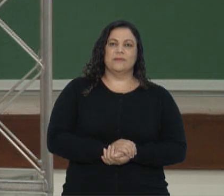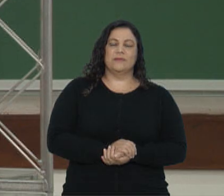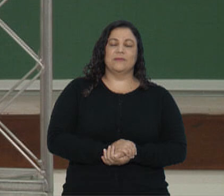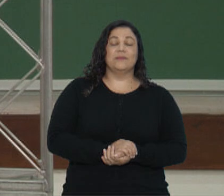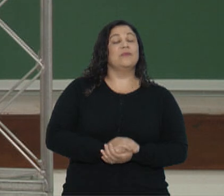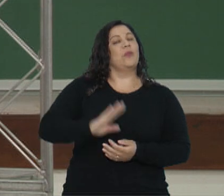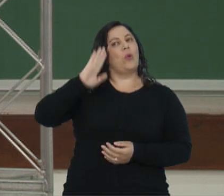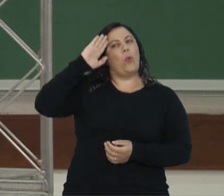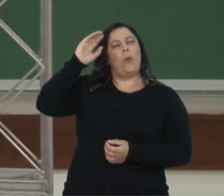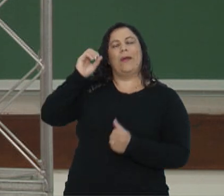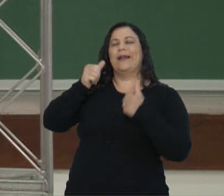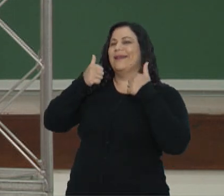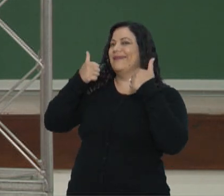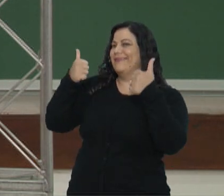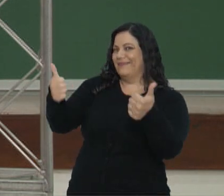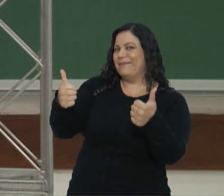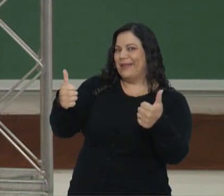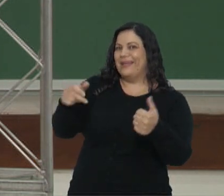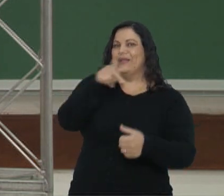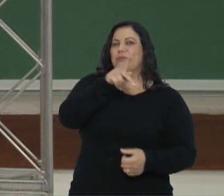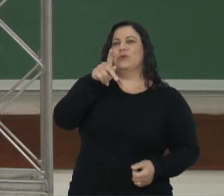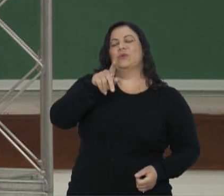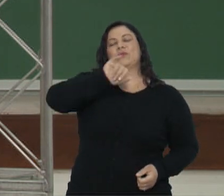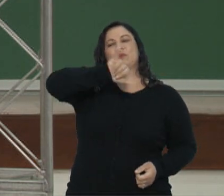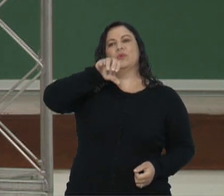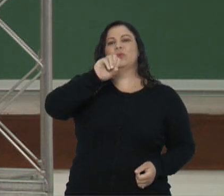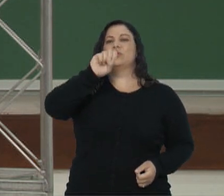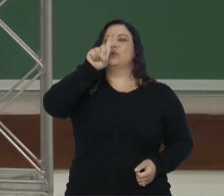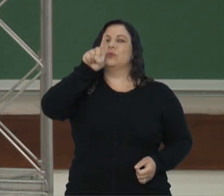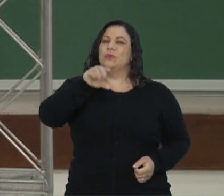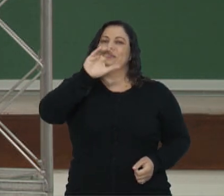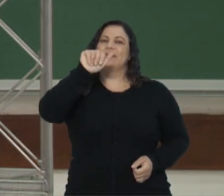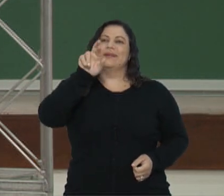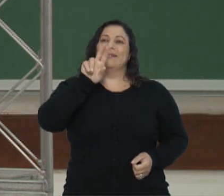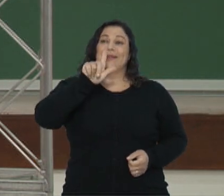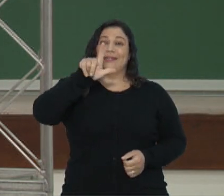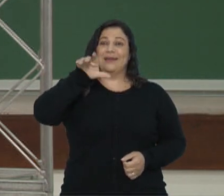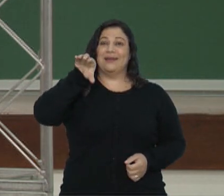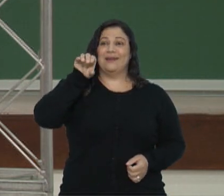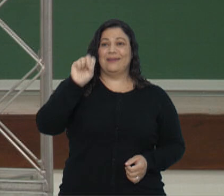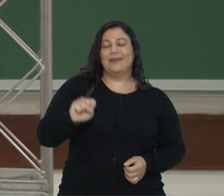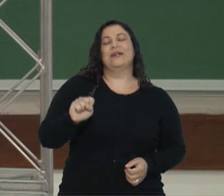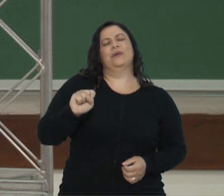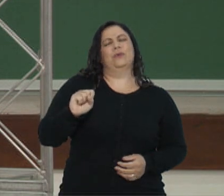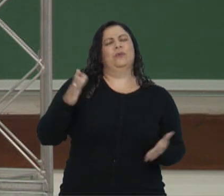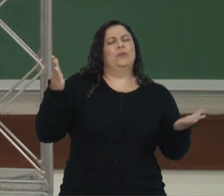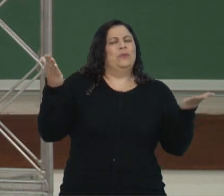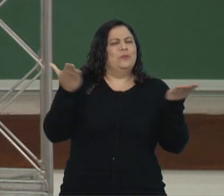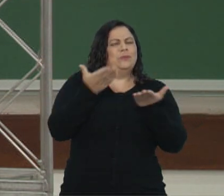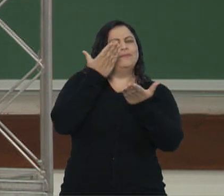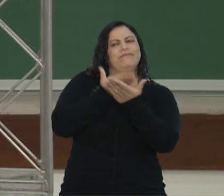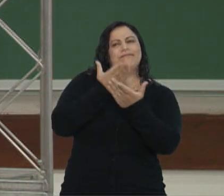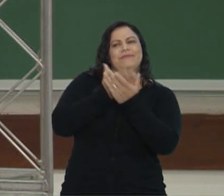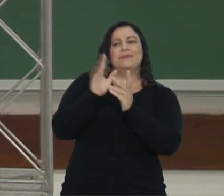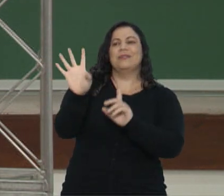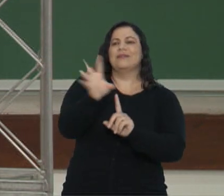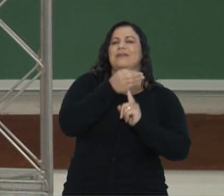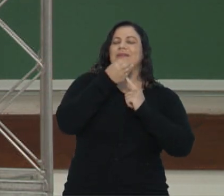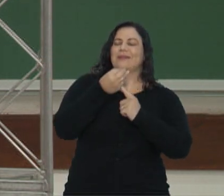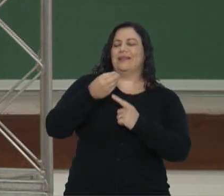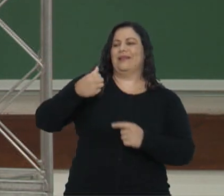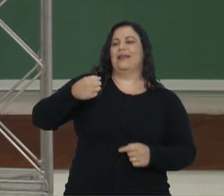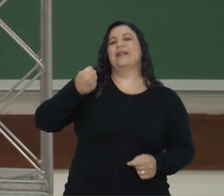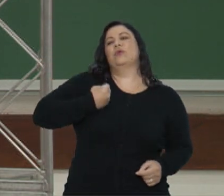Olá pessoal, professor José Carlos Queller aqui para a nossa 10ª aula, finalmente chegou a 10ª aula de arte, né? Dando tanta saudade